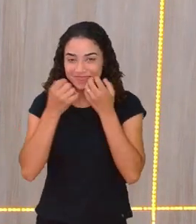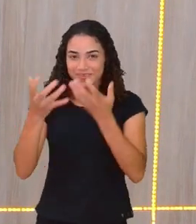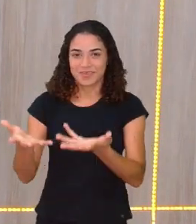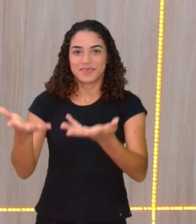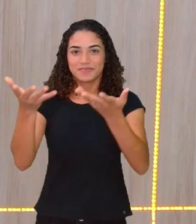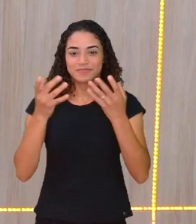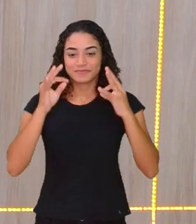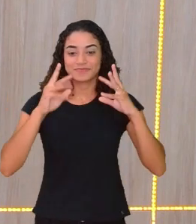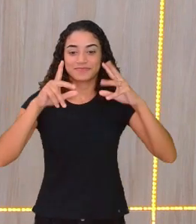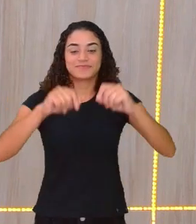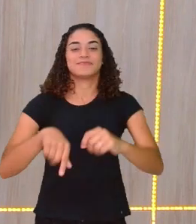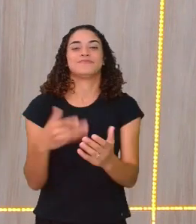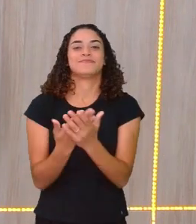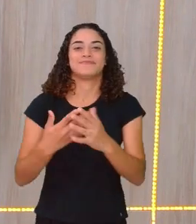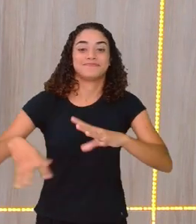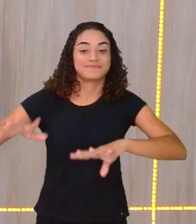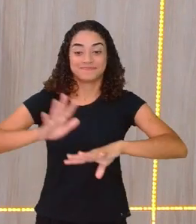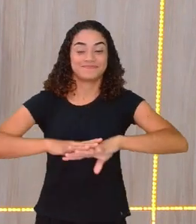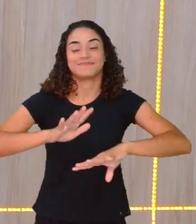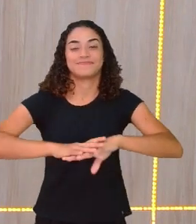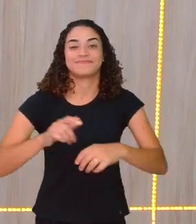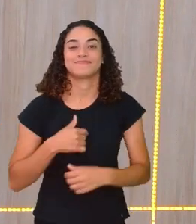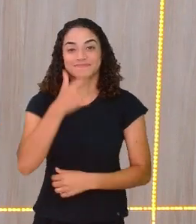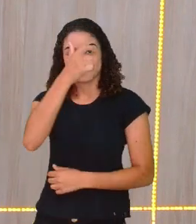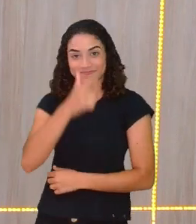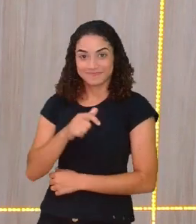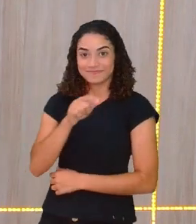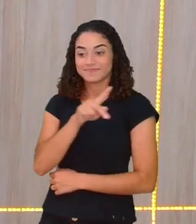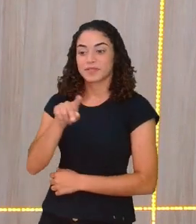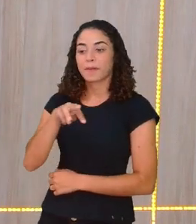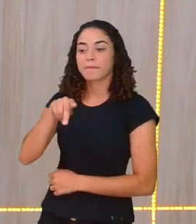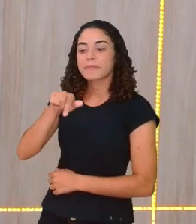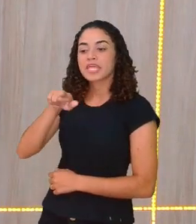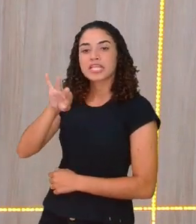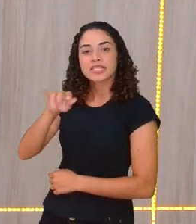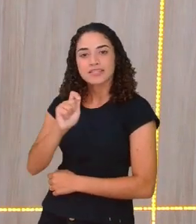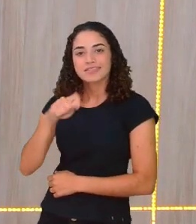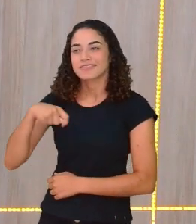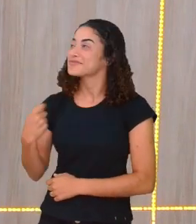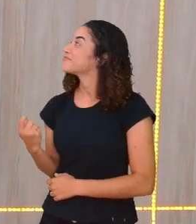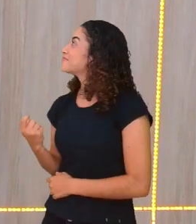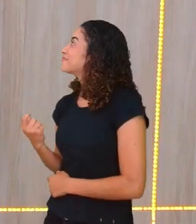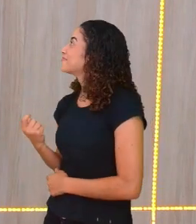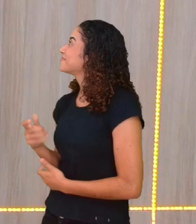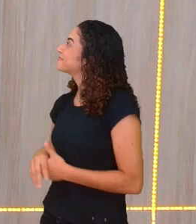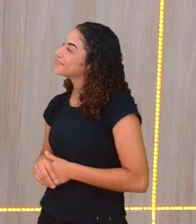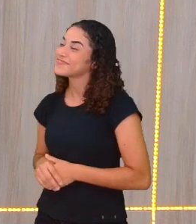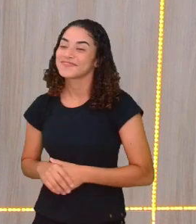bem-vindos e bem-vindas à nossa aula de matemática. Sou a professora Marta Lopes, este é o meu sinal.